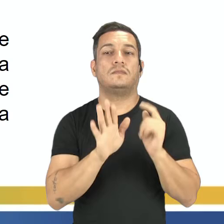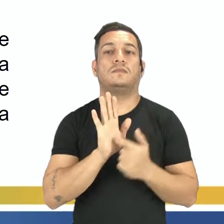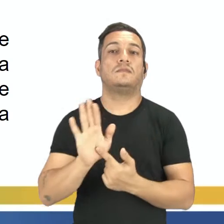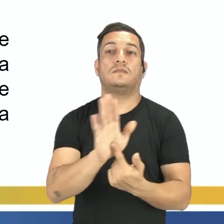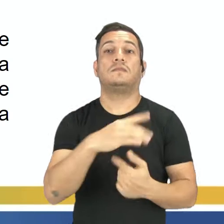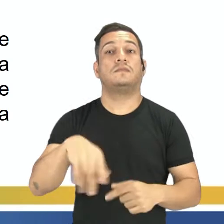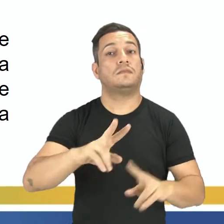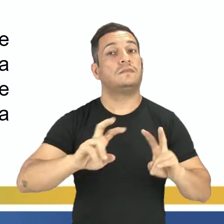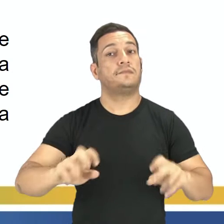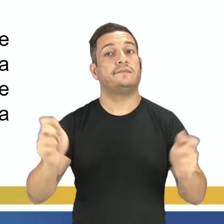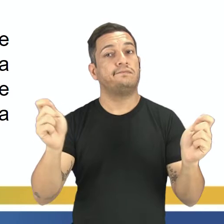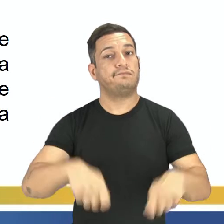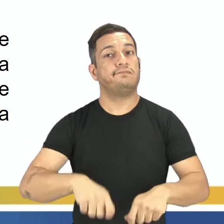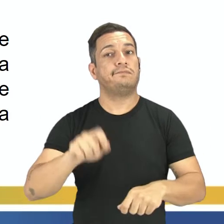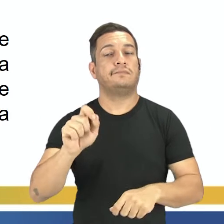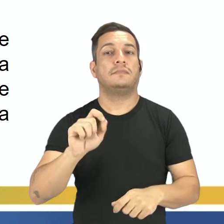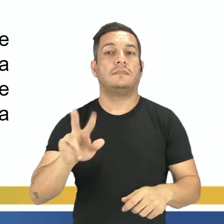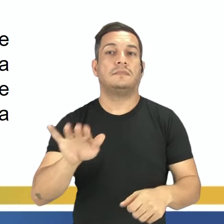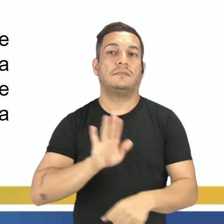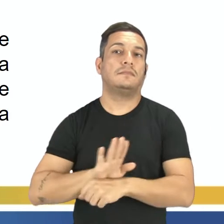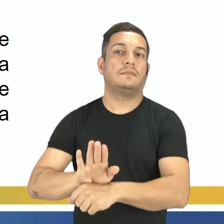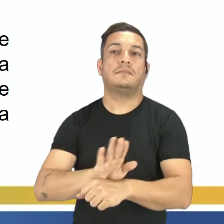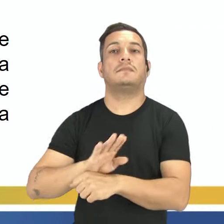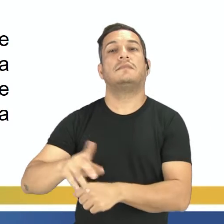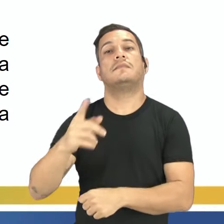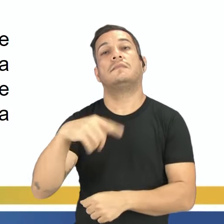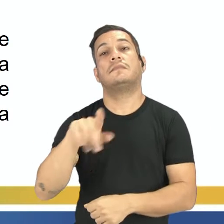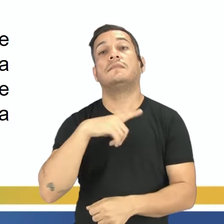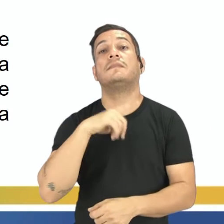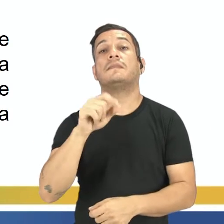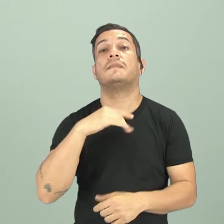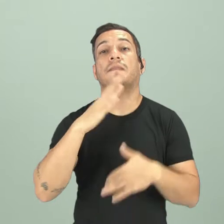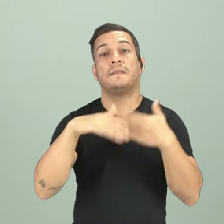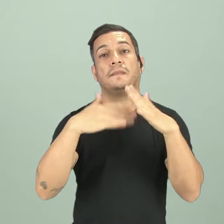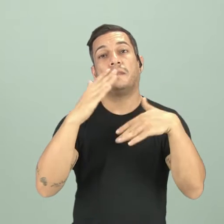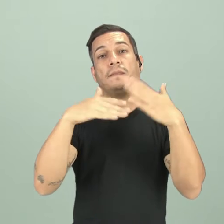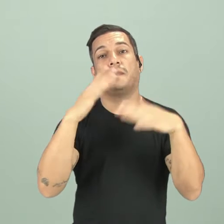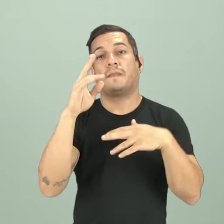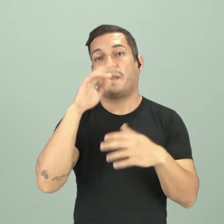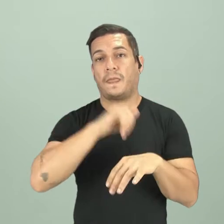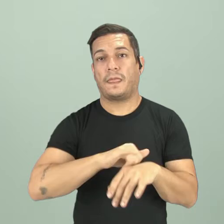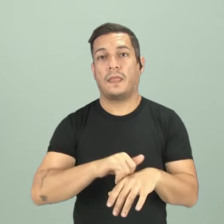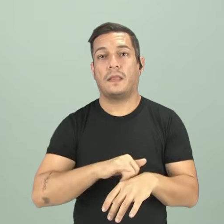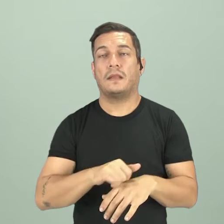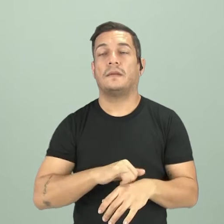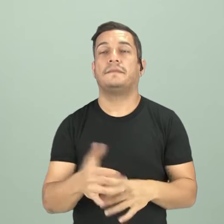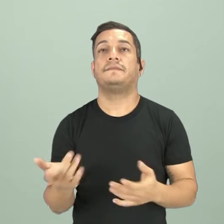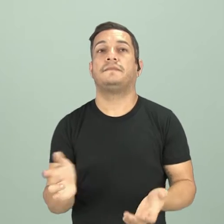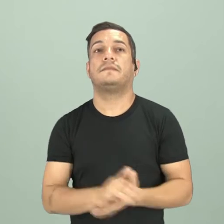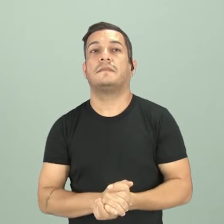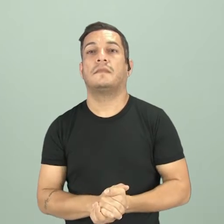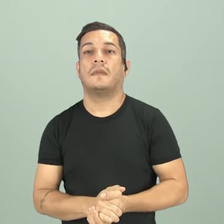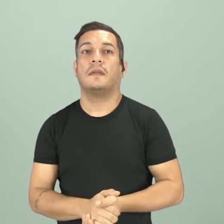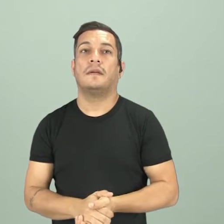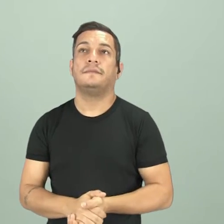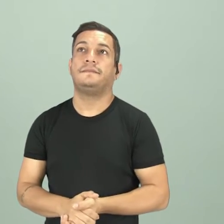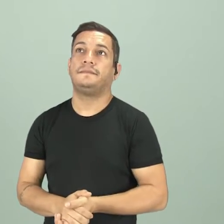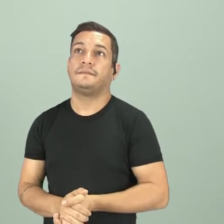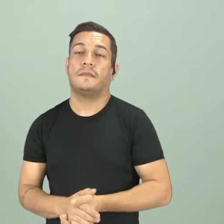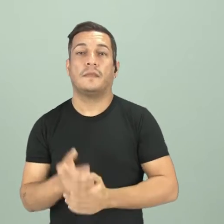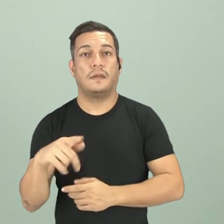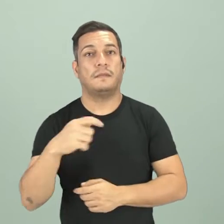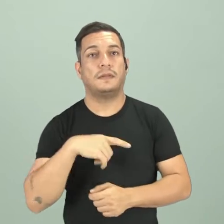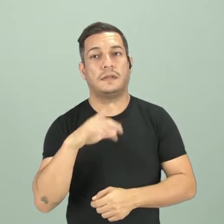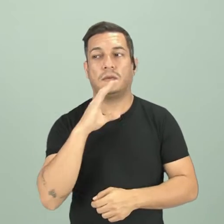vocês, essas possibilidades vão ajudar você exatamente a desenvolver a sua estratégia de argumentação. Tá? Para isso que você tem que